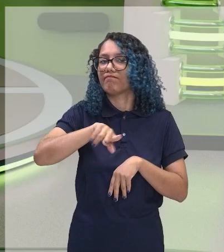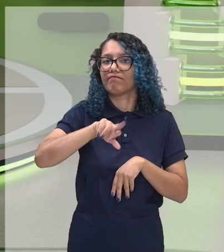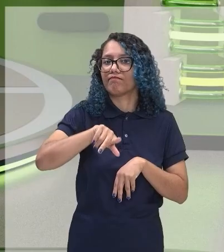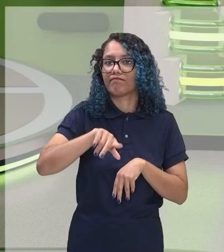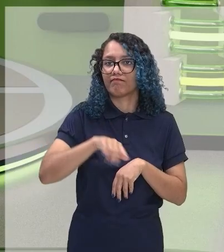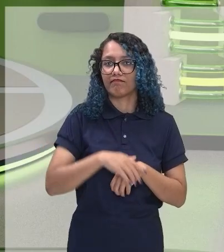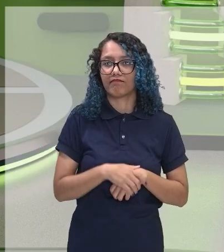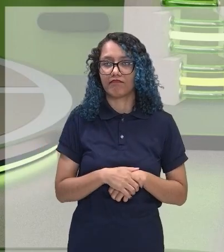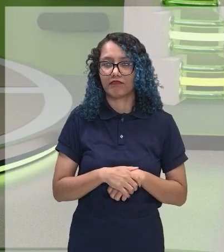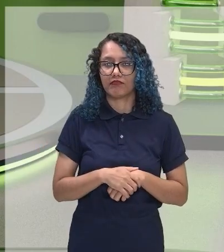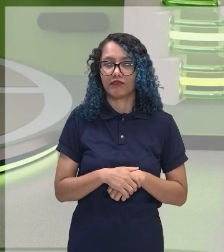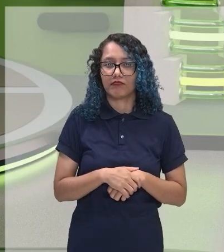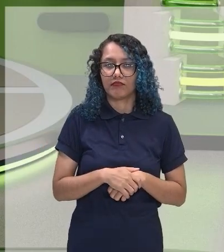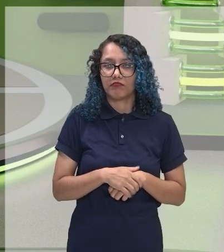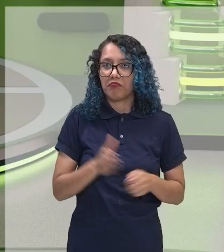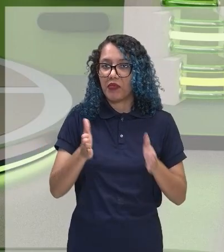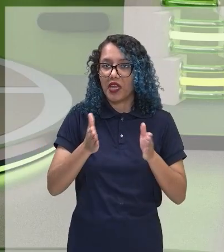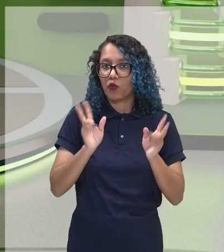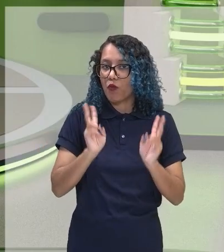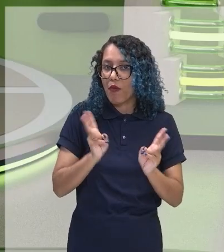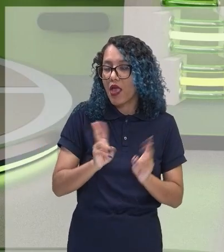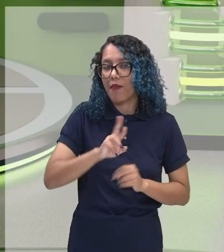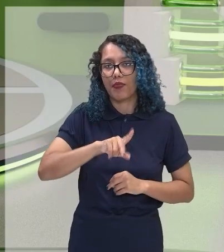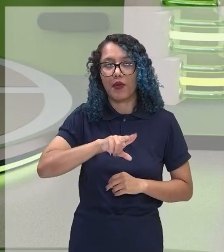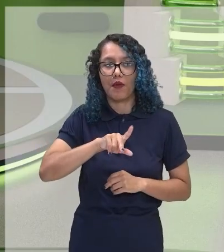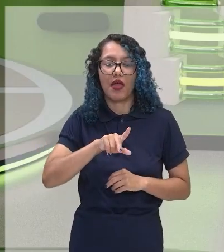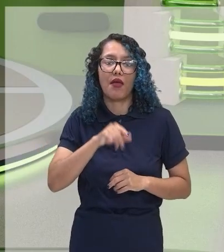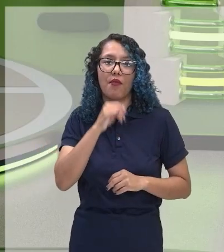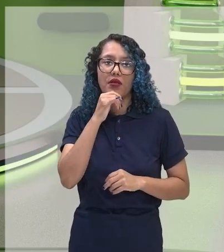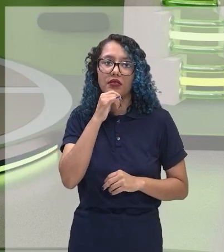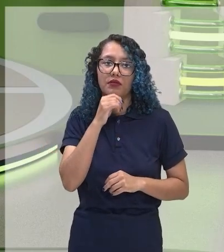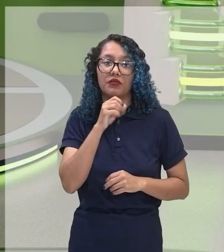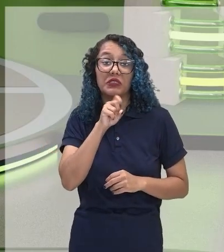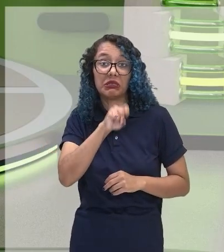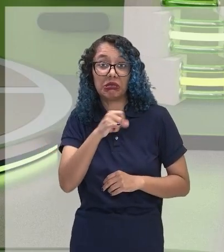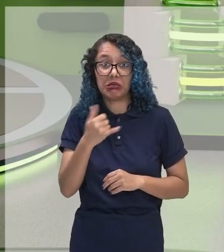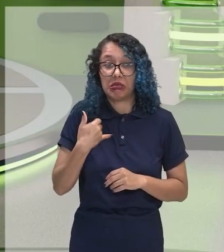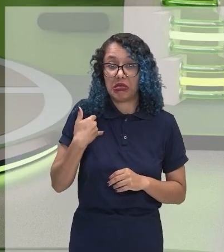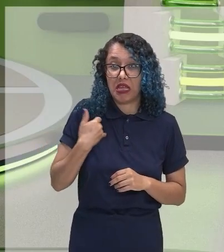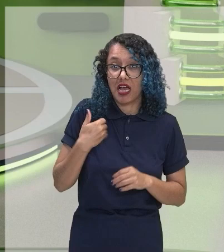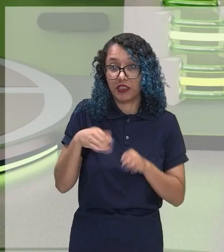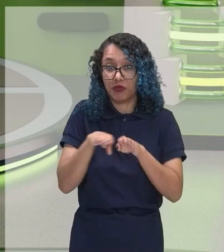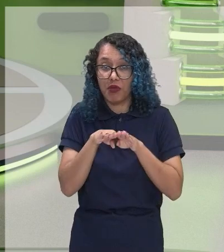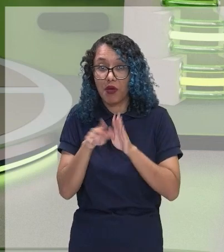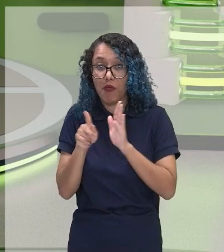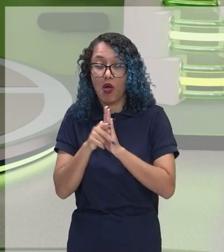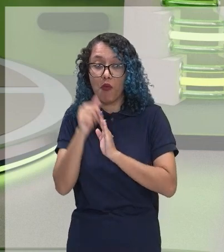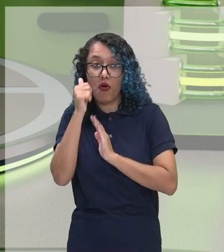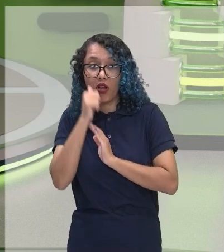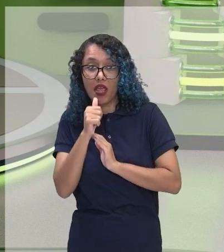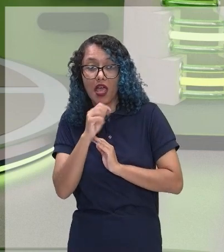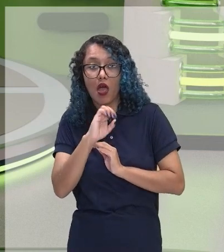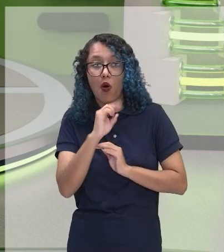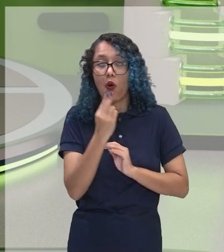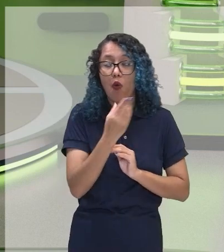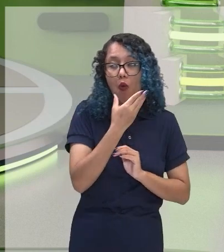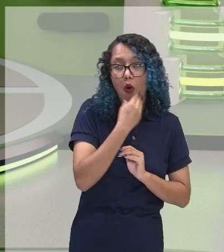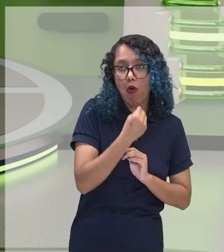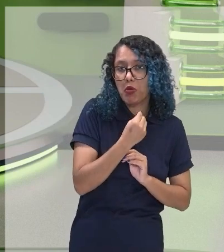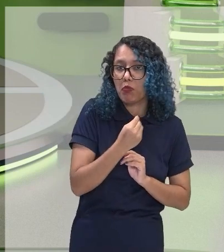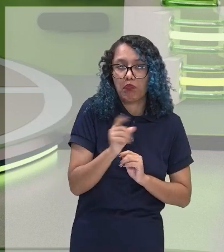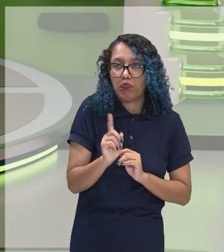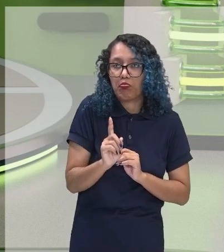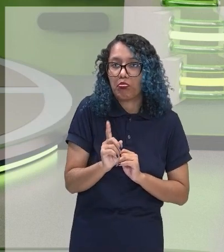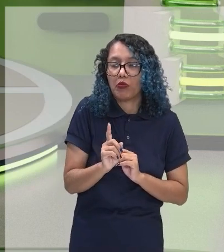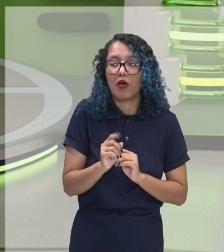vai ser no mesmo tempo, ou seja, se vai ser na mesma idade para todas as meninas ou para todos os meninos. Então, quem